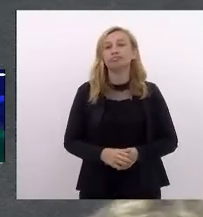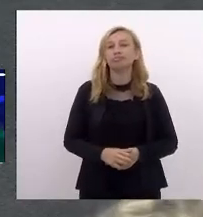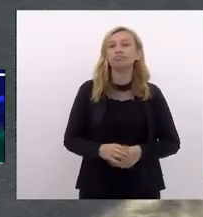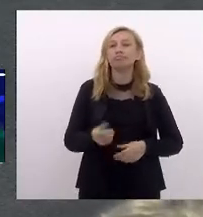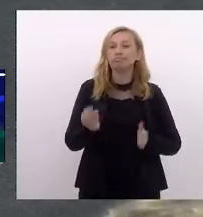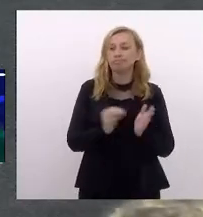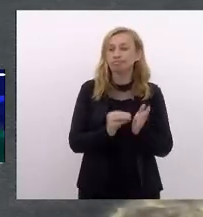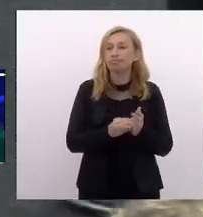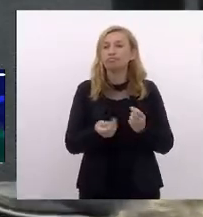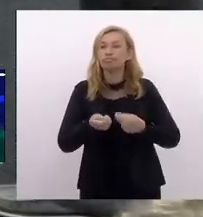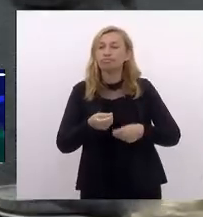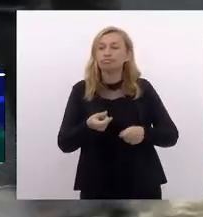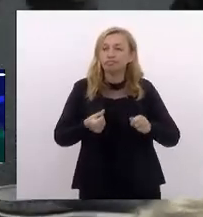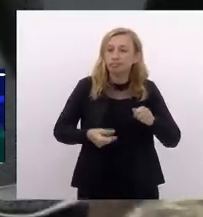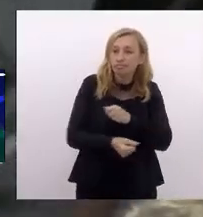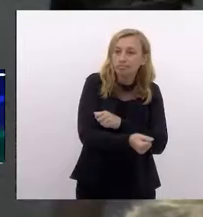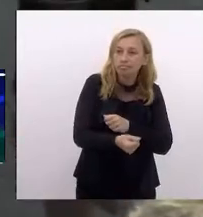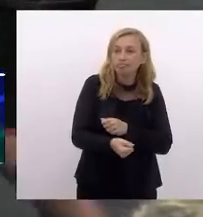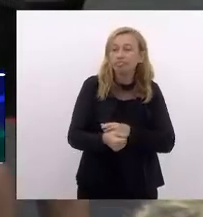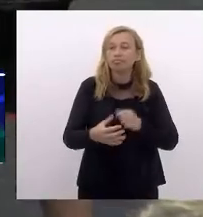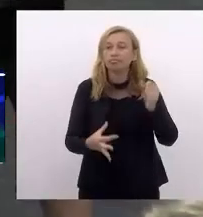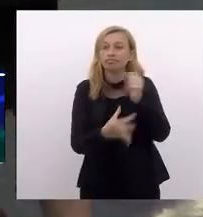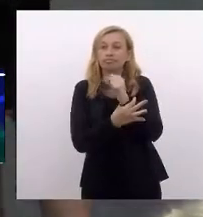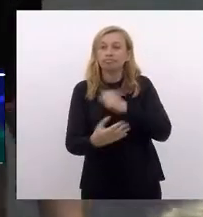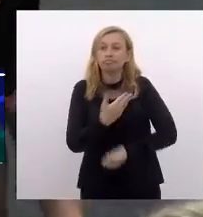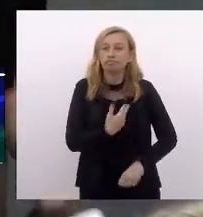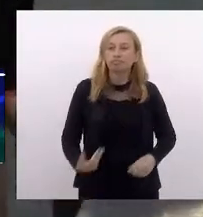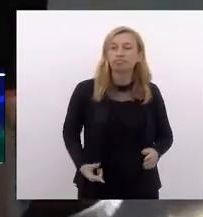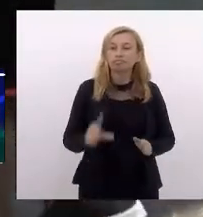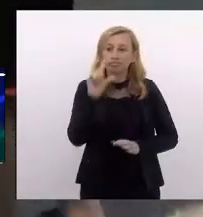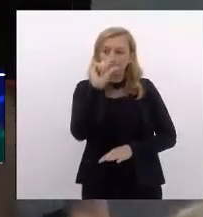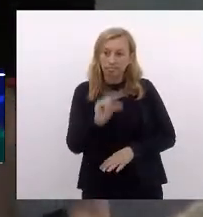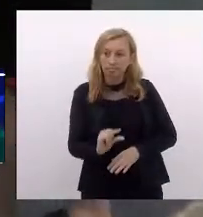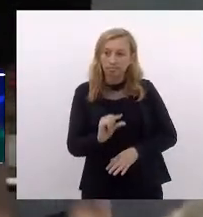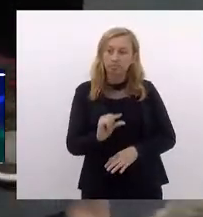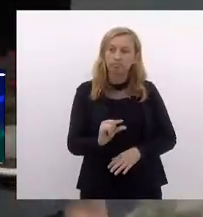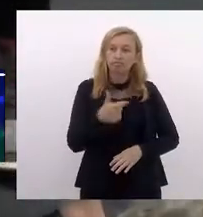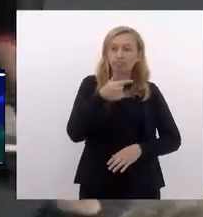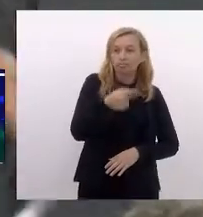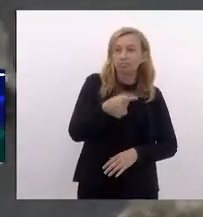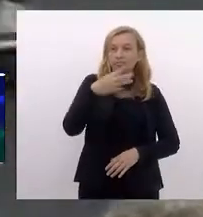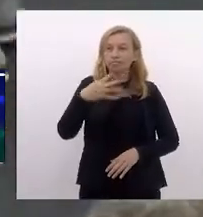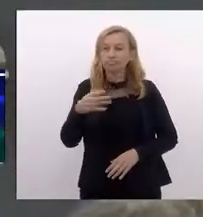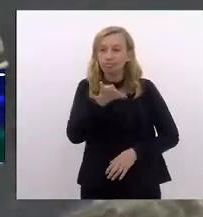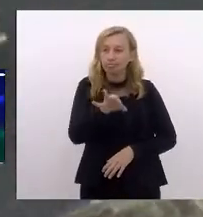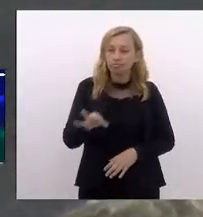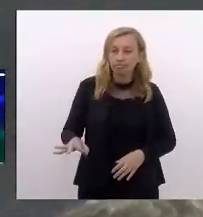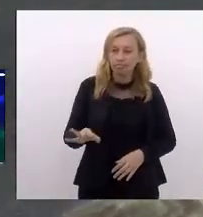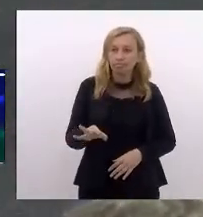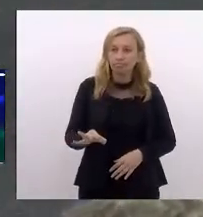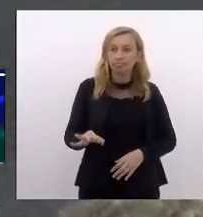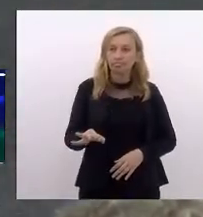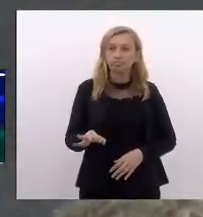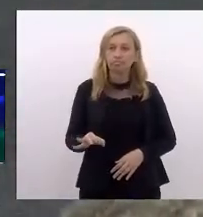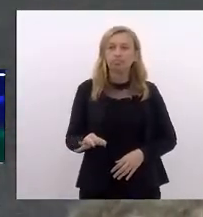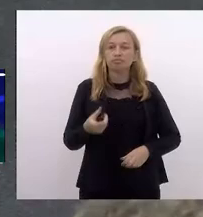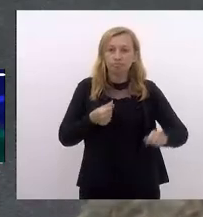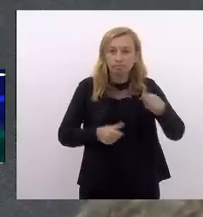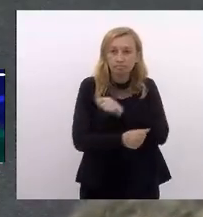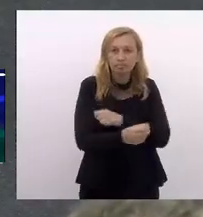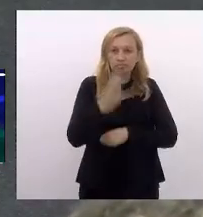dizem investimento do orçamento da Segurança Pública que reduziu em 74 por cento aí o